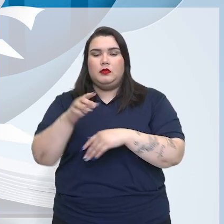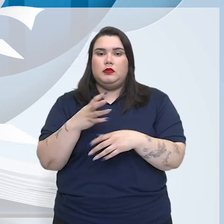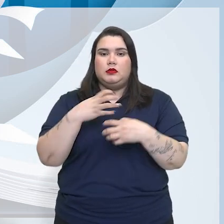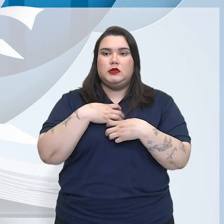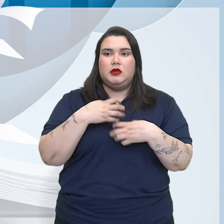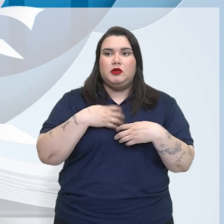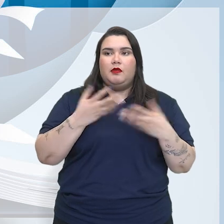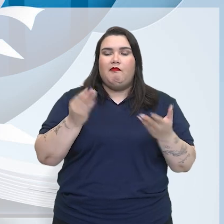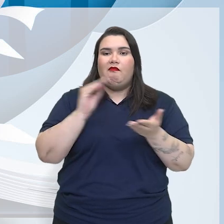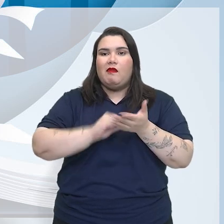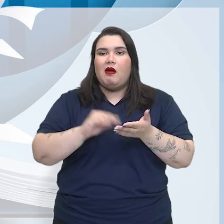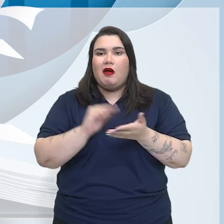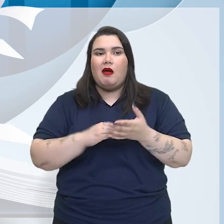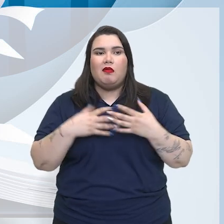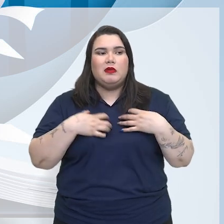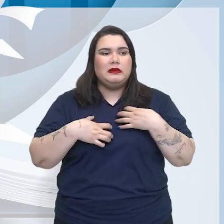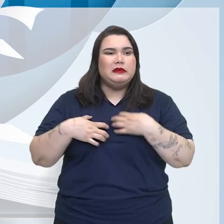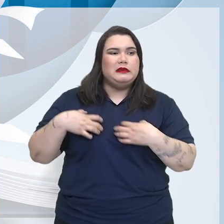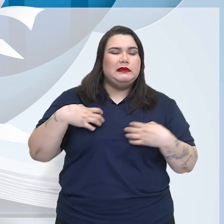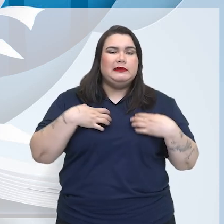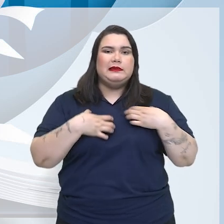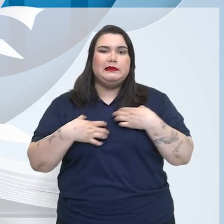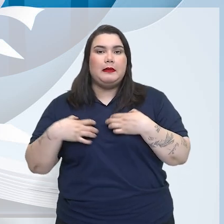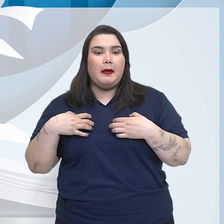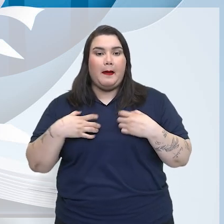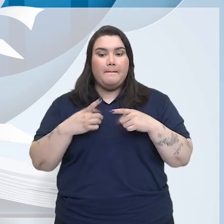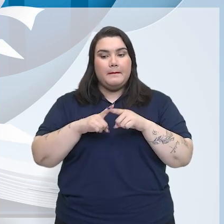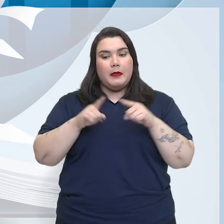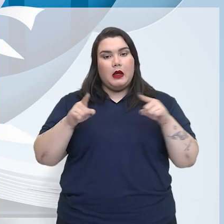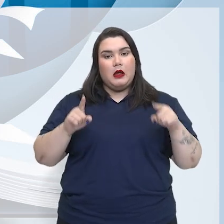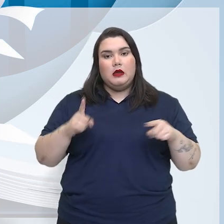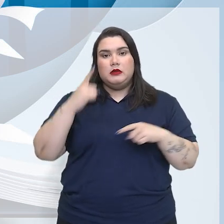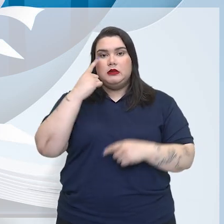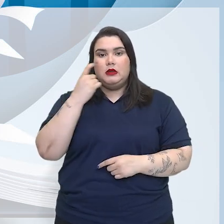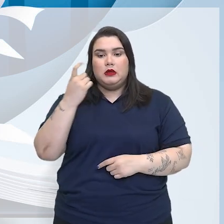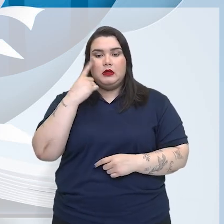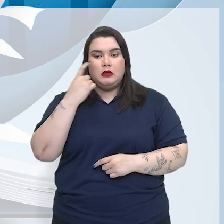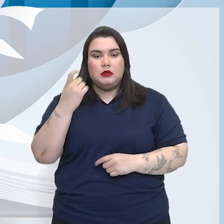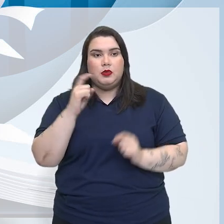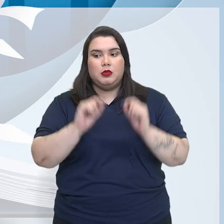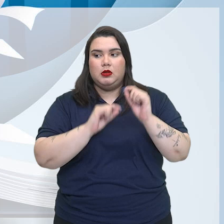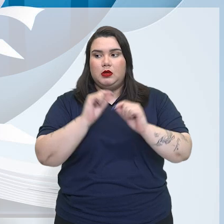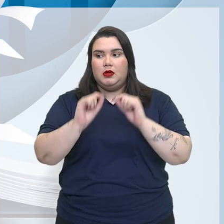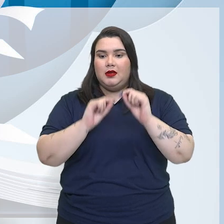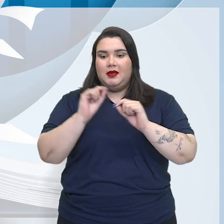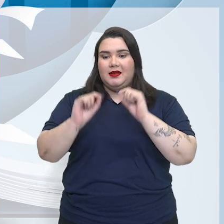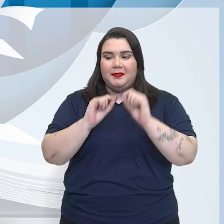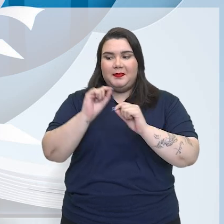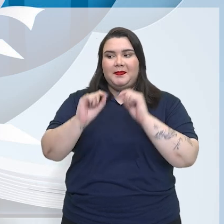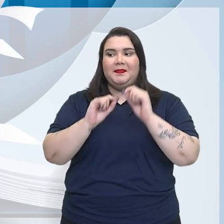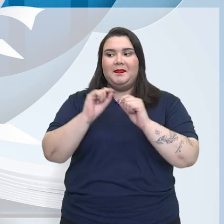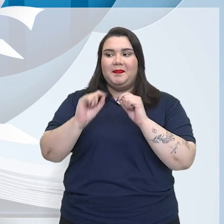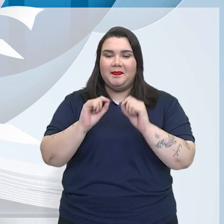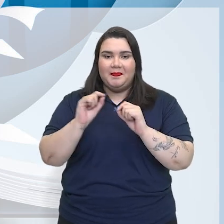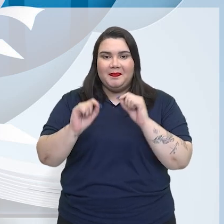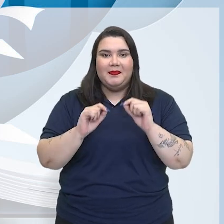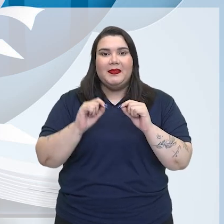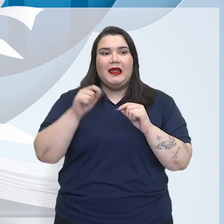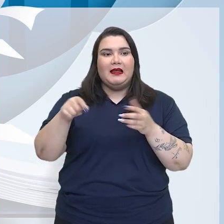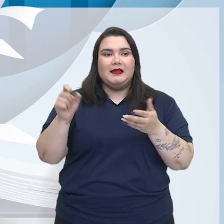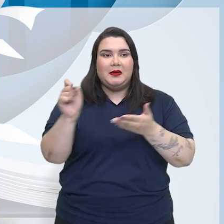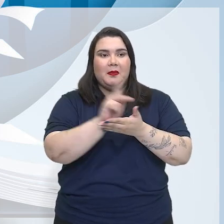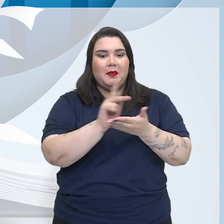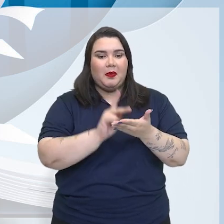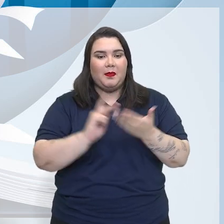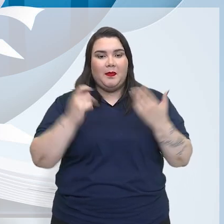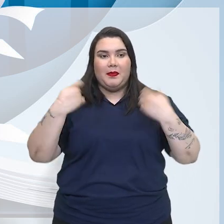sente vazio, né? Mas é interessante saber que o poema precisa, o que esse